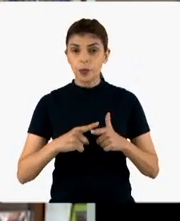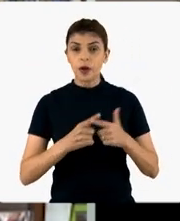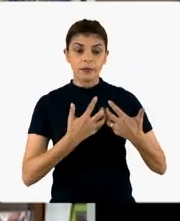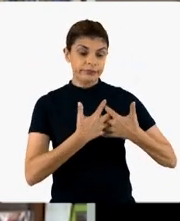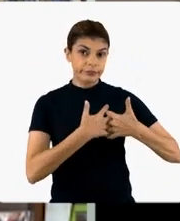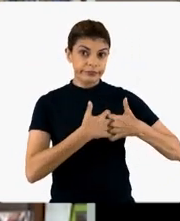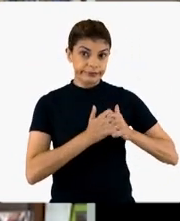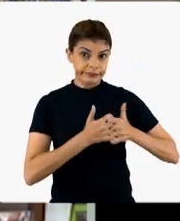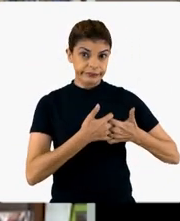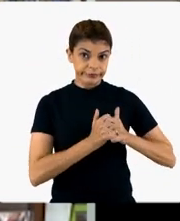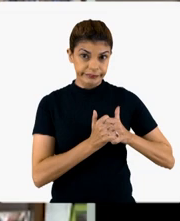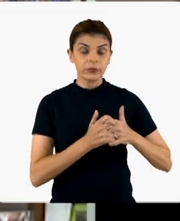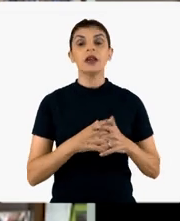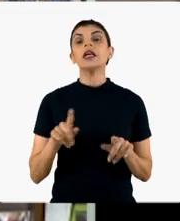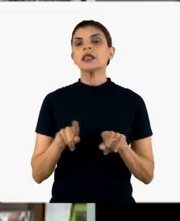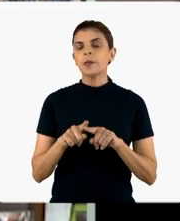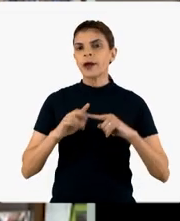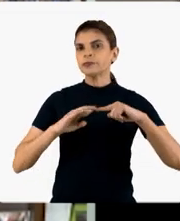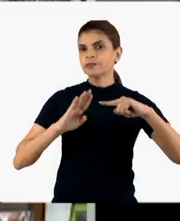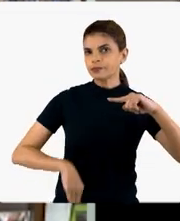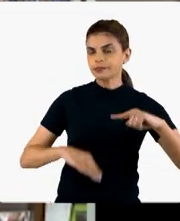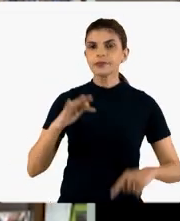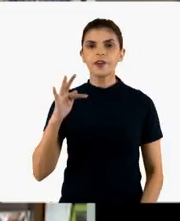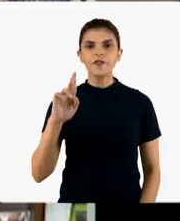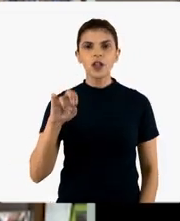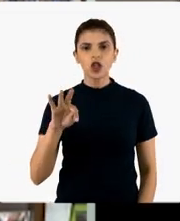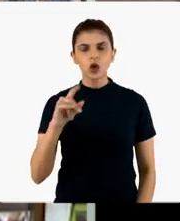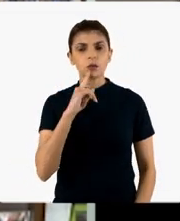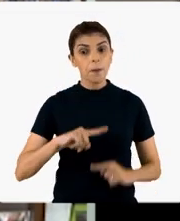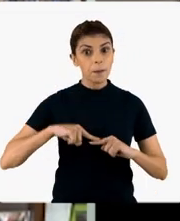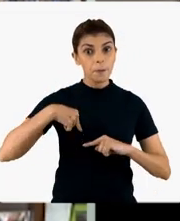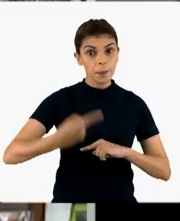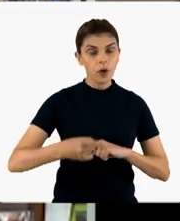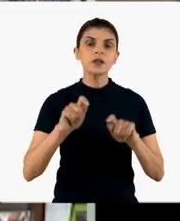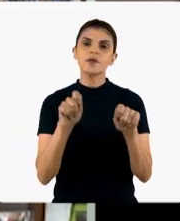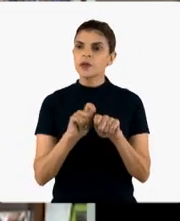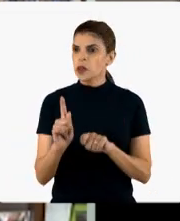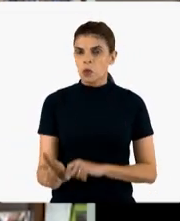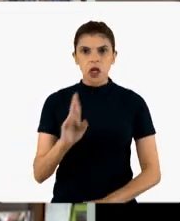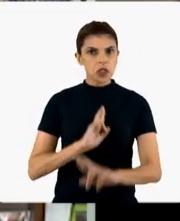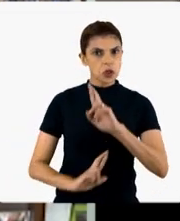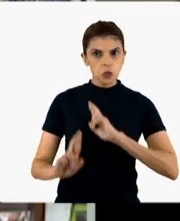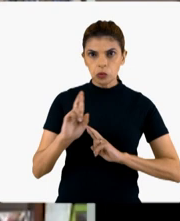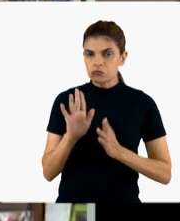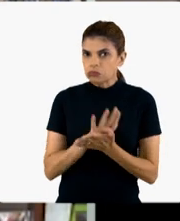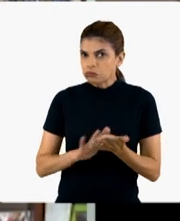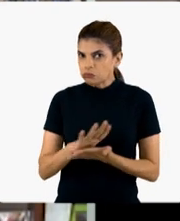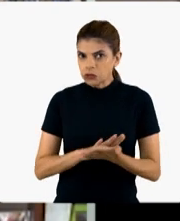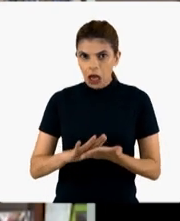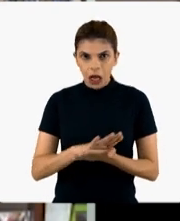vascular associada. Pensando no outro fenótipo da baixa complacência, eu acho que o próximo passo seria, se não